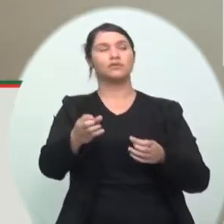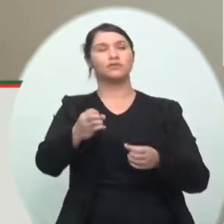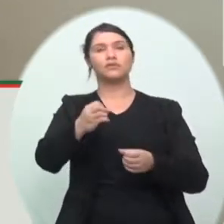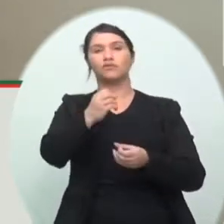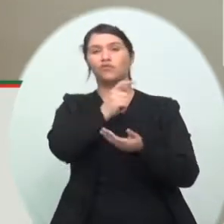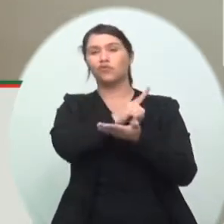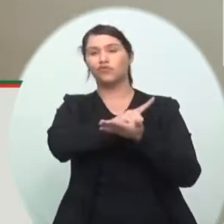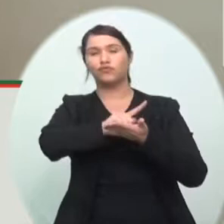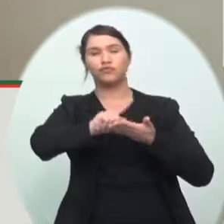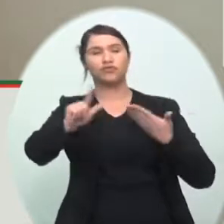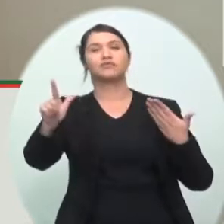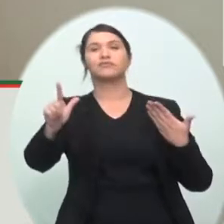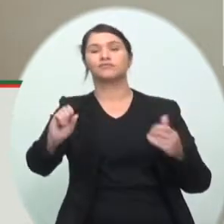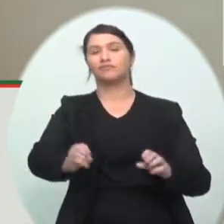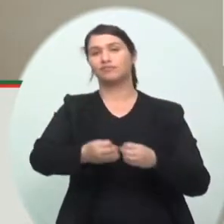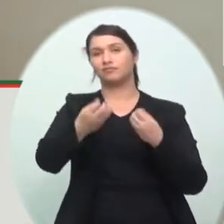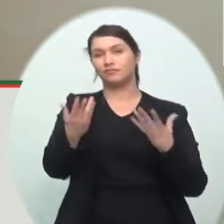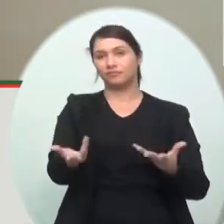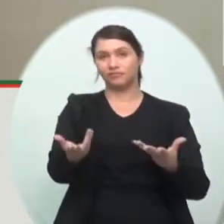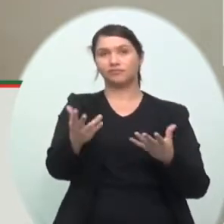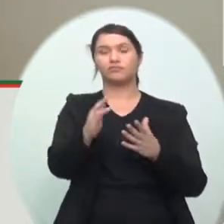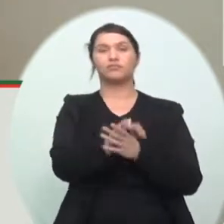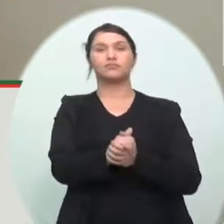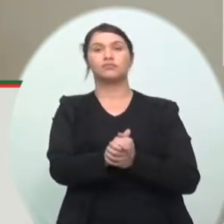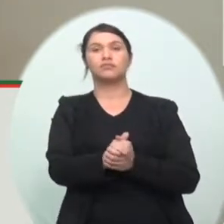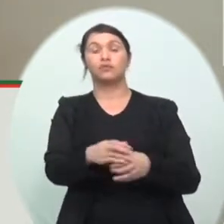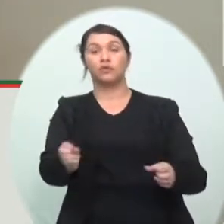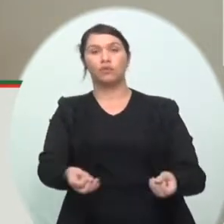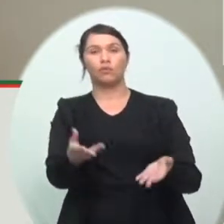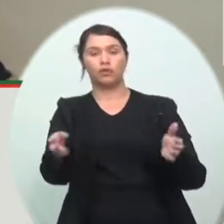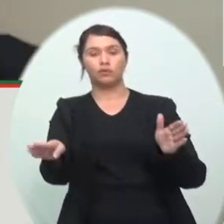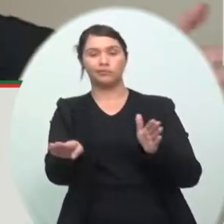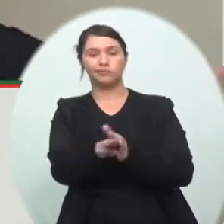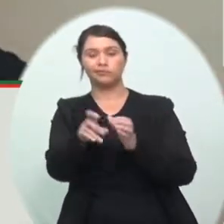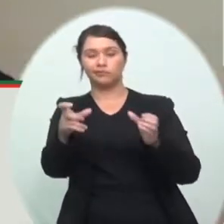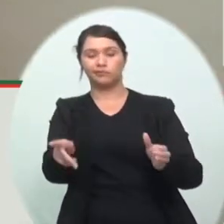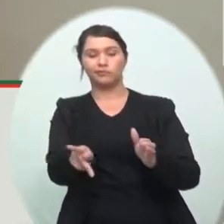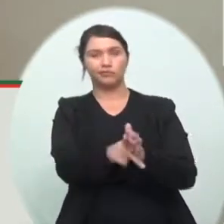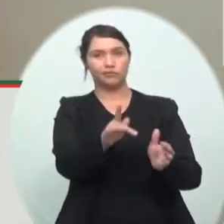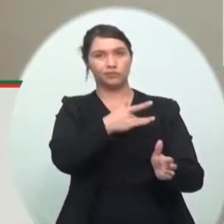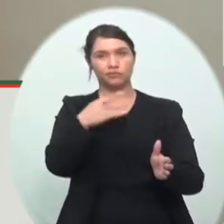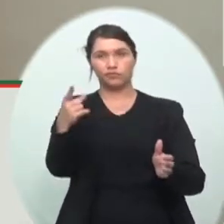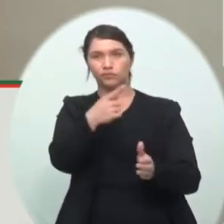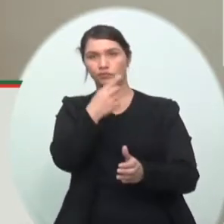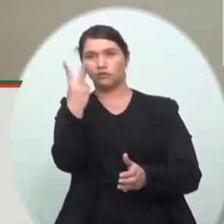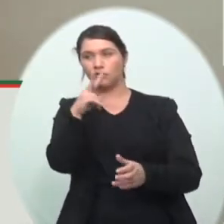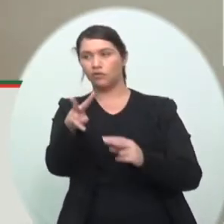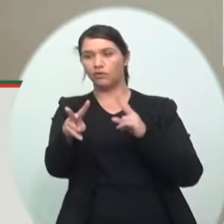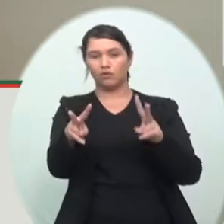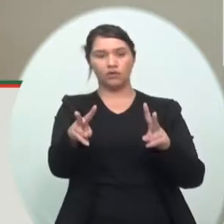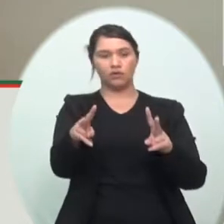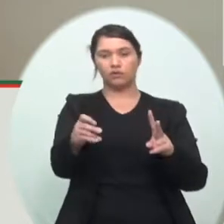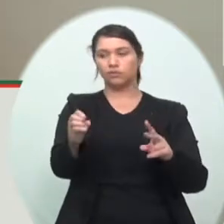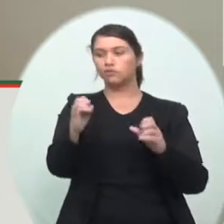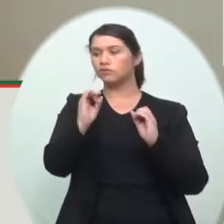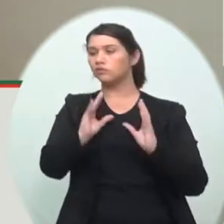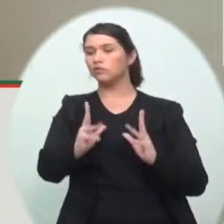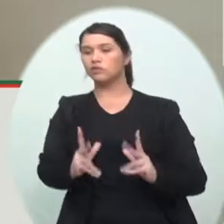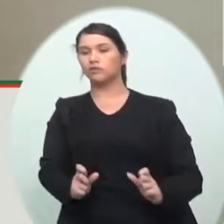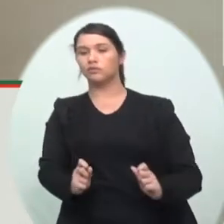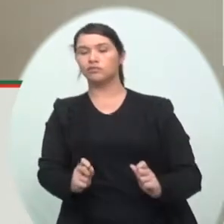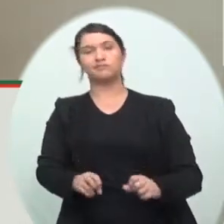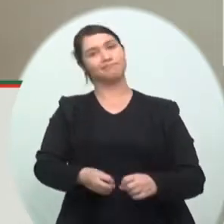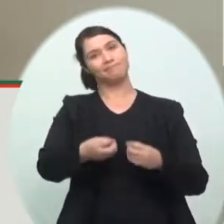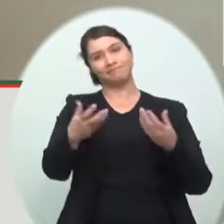de qualidade. Primeiro, quando entramos na porta da unidade de saúde, a gente percebe a limpeza, se está bem higienizada. Então, por isso,